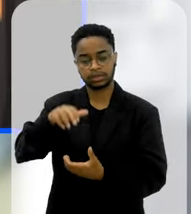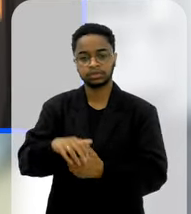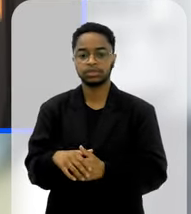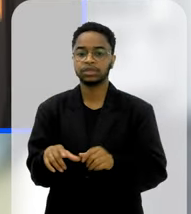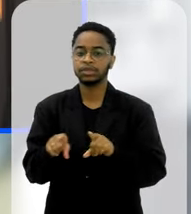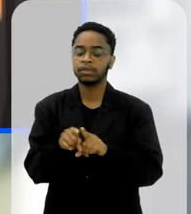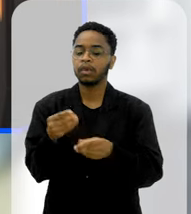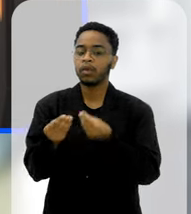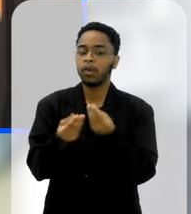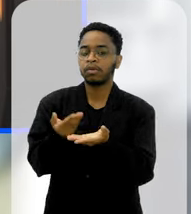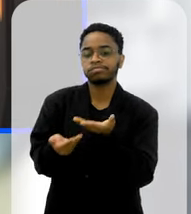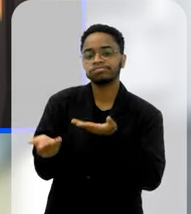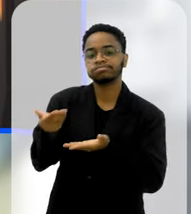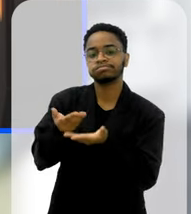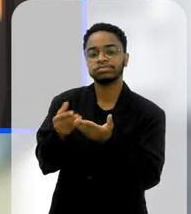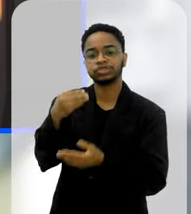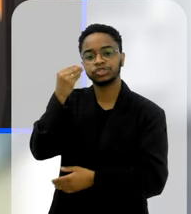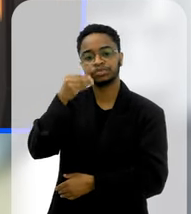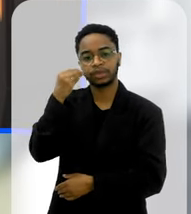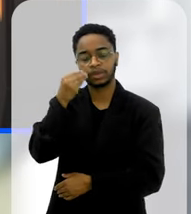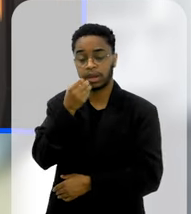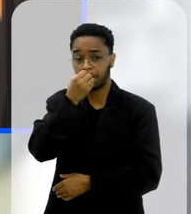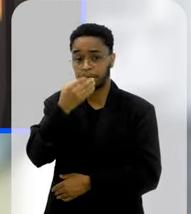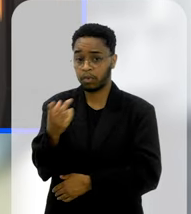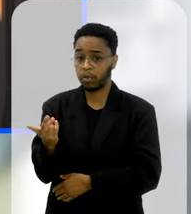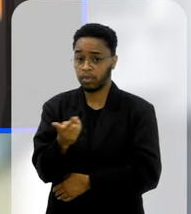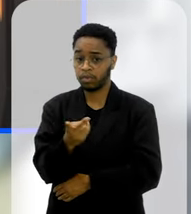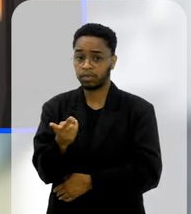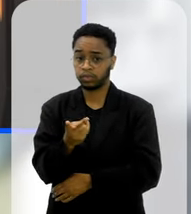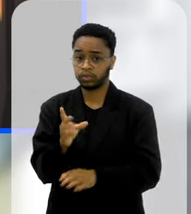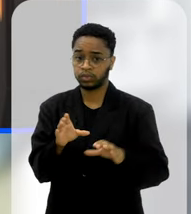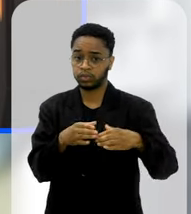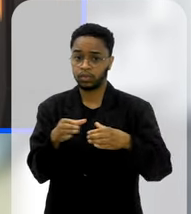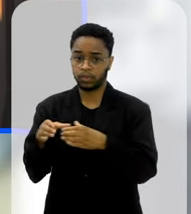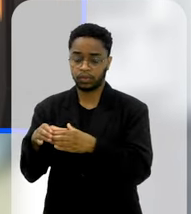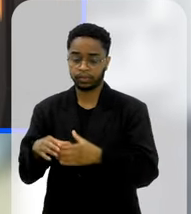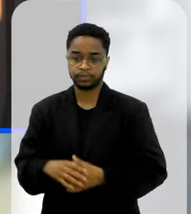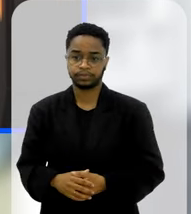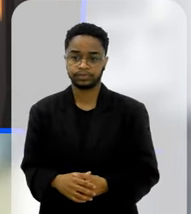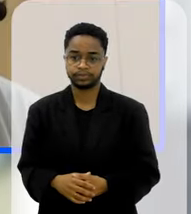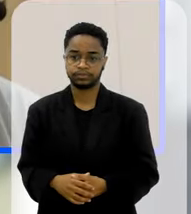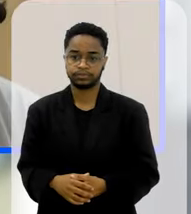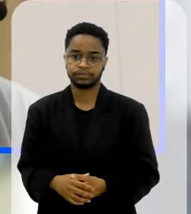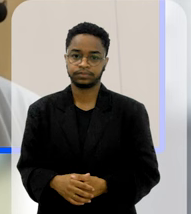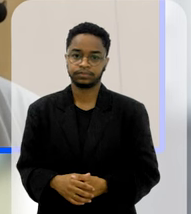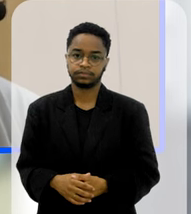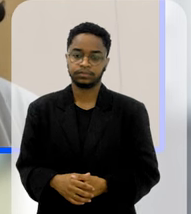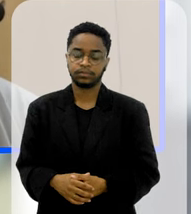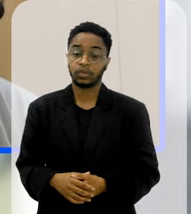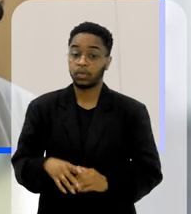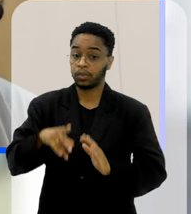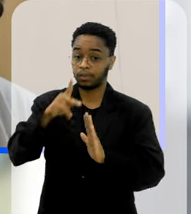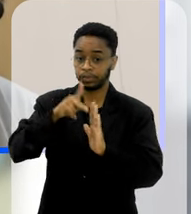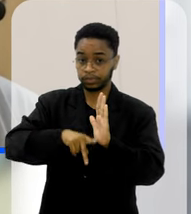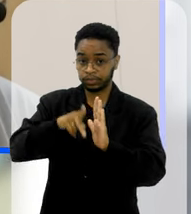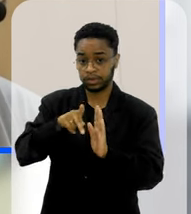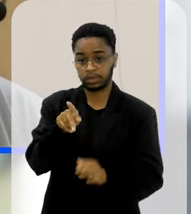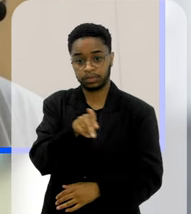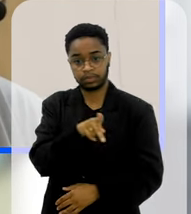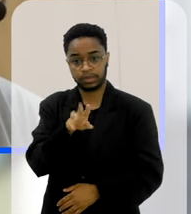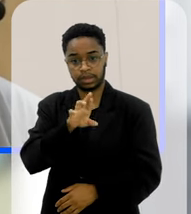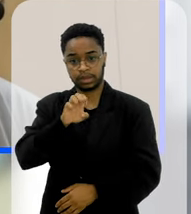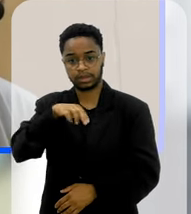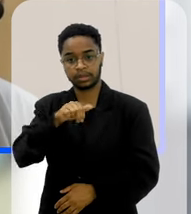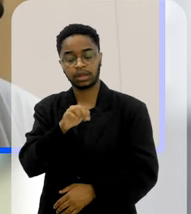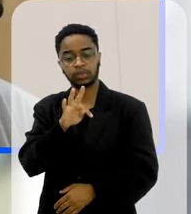as pessoas com mais idades e essa troca de experiência que é boa para ambos, como ele mesmo disse agora? Tanto